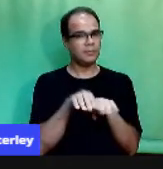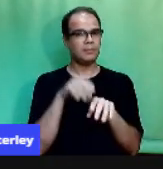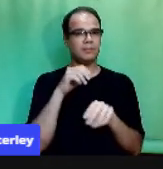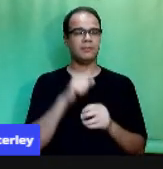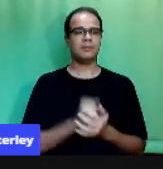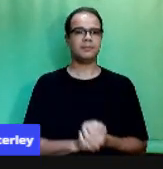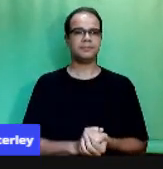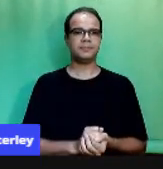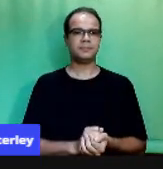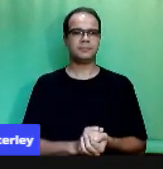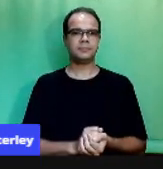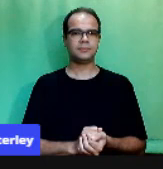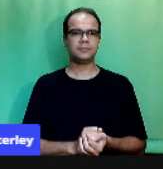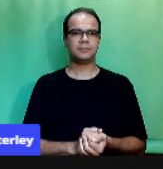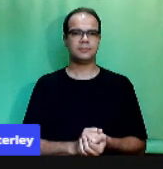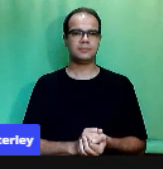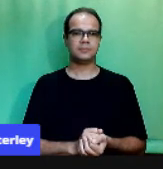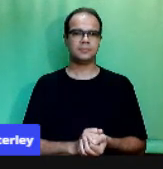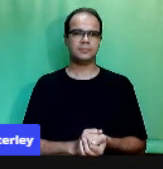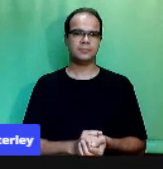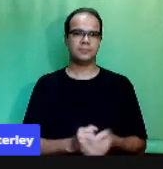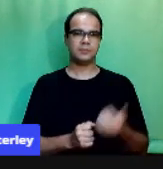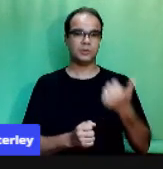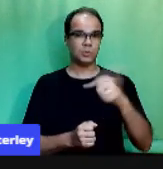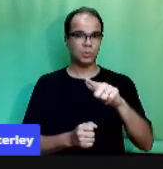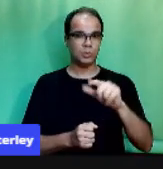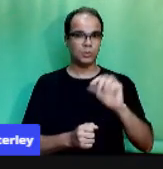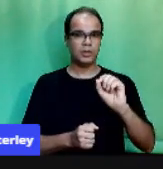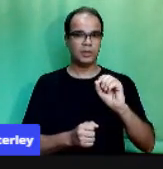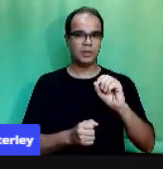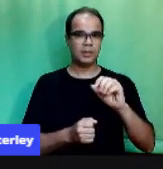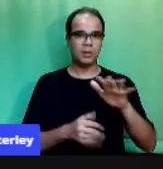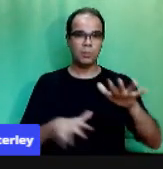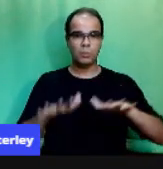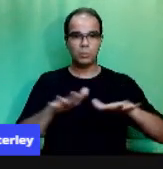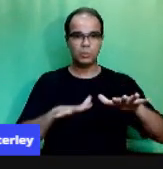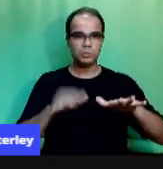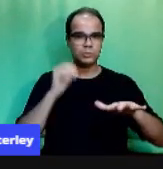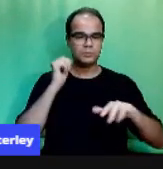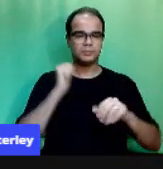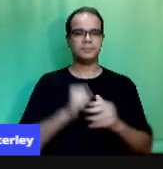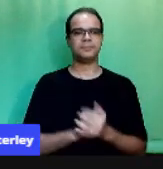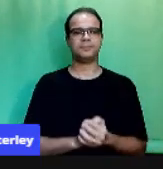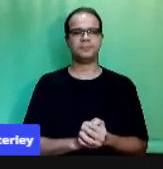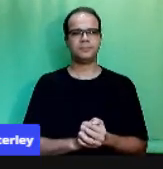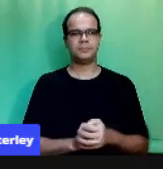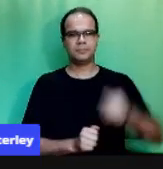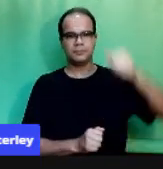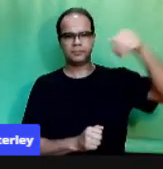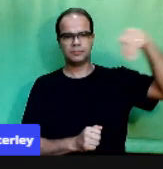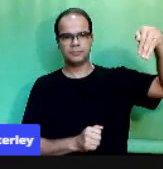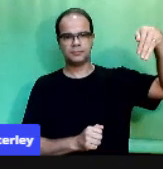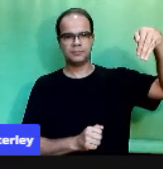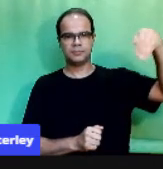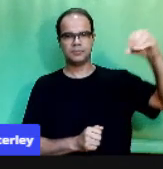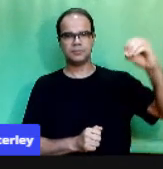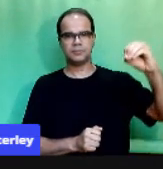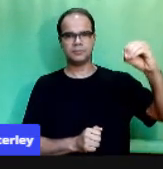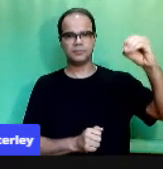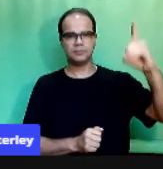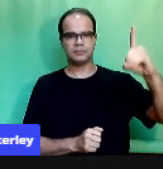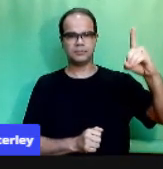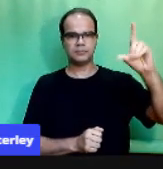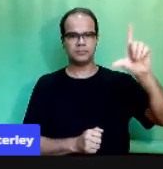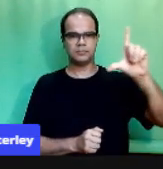uma ferramenta muito interessante, que é o Moodle, que nós não estaremos trabalhando nessa formação, mas em